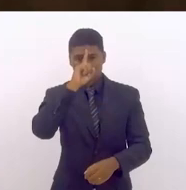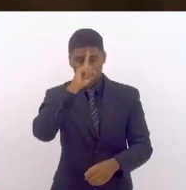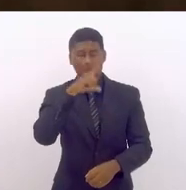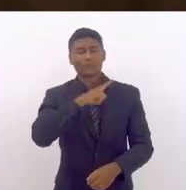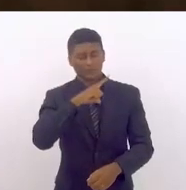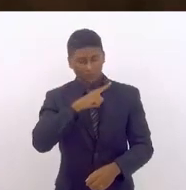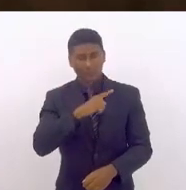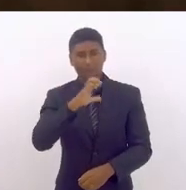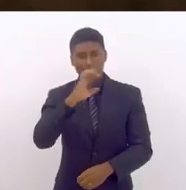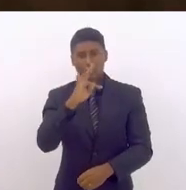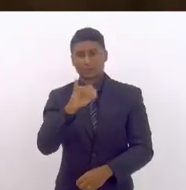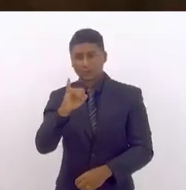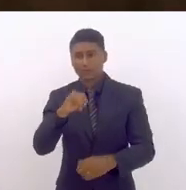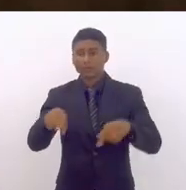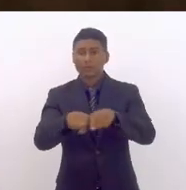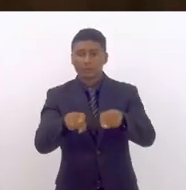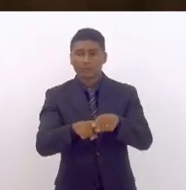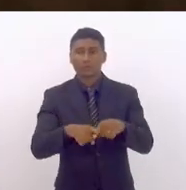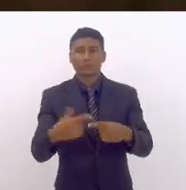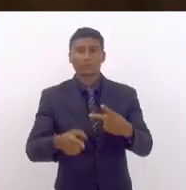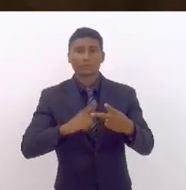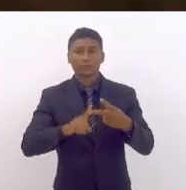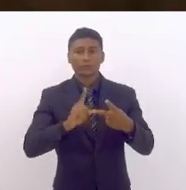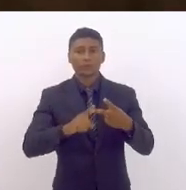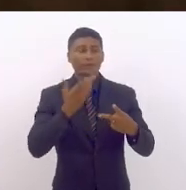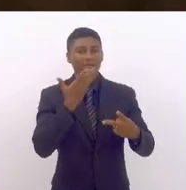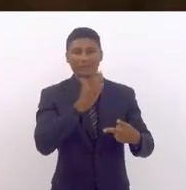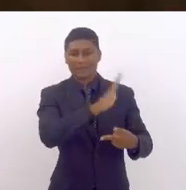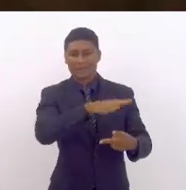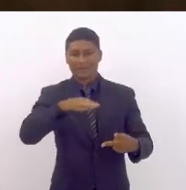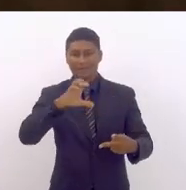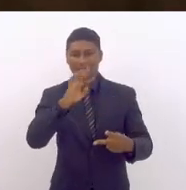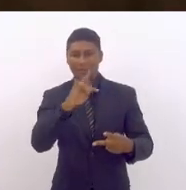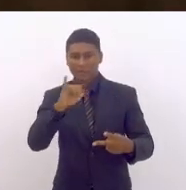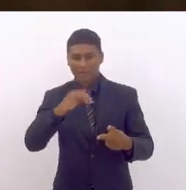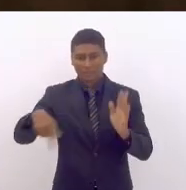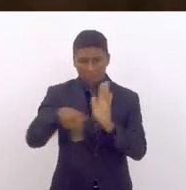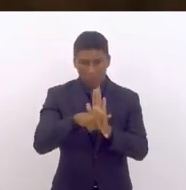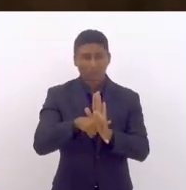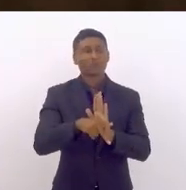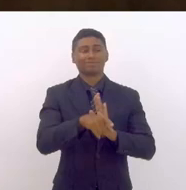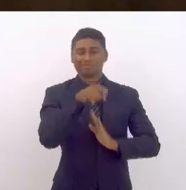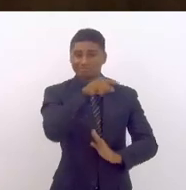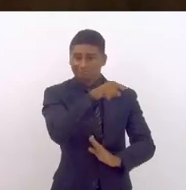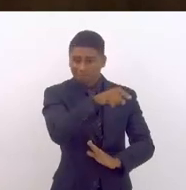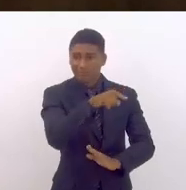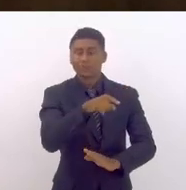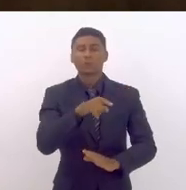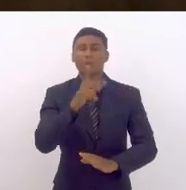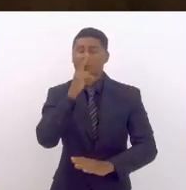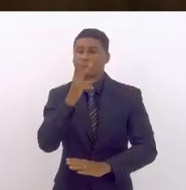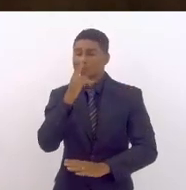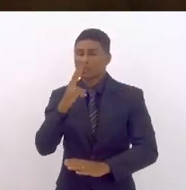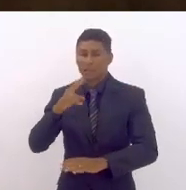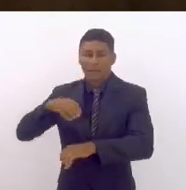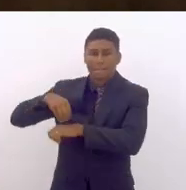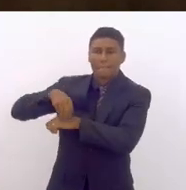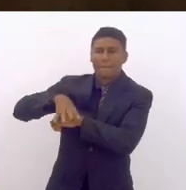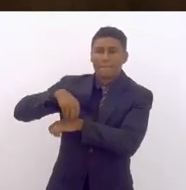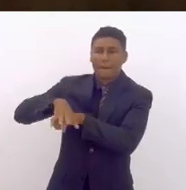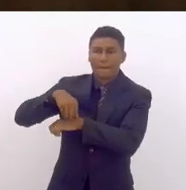CTI, hospital que tem CTI pediátrico, e ali é a indicação política que